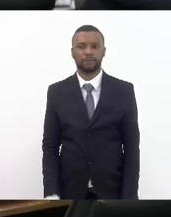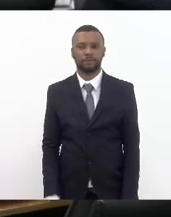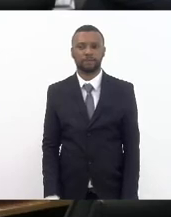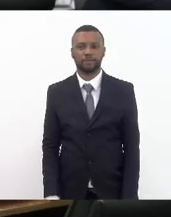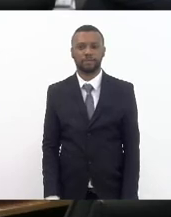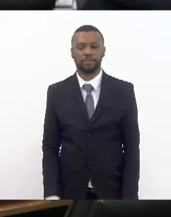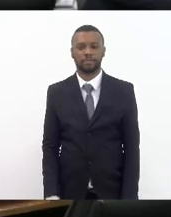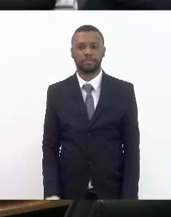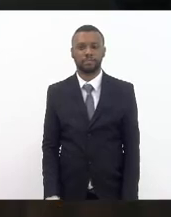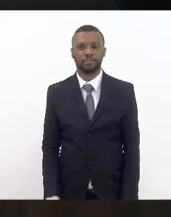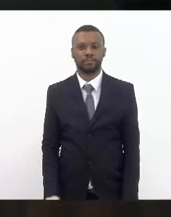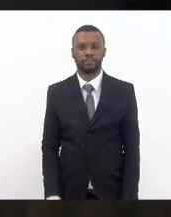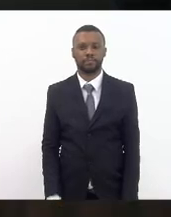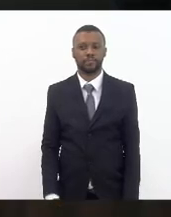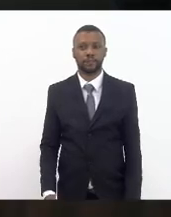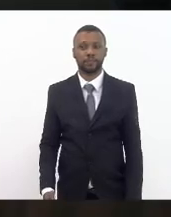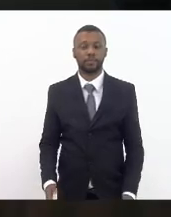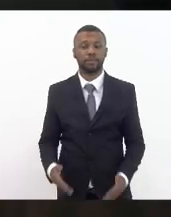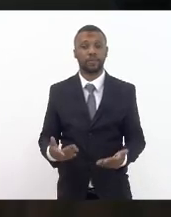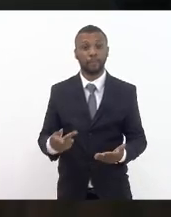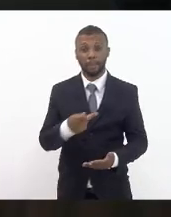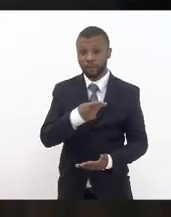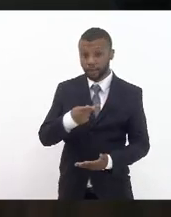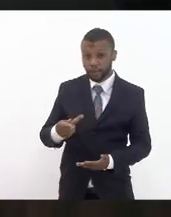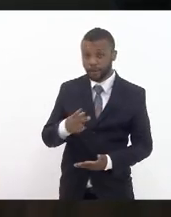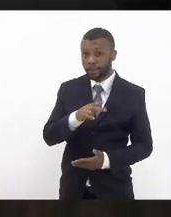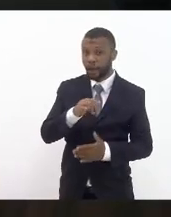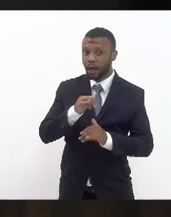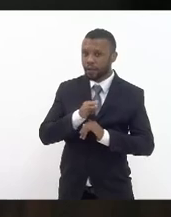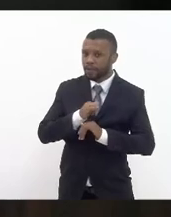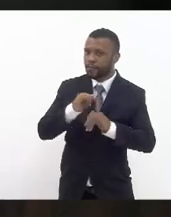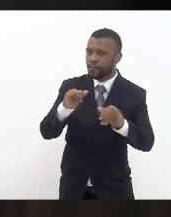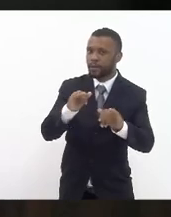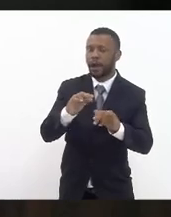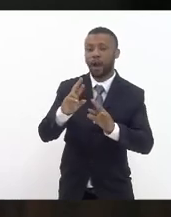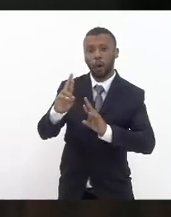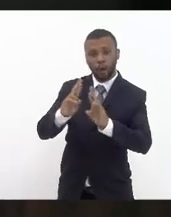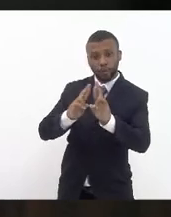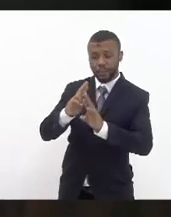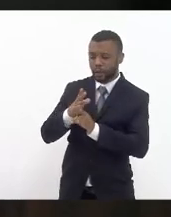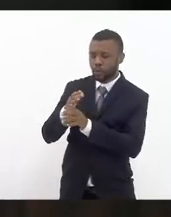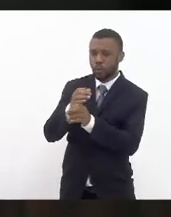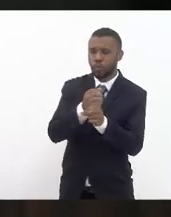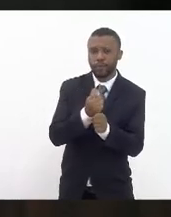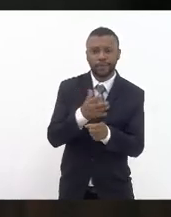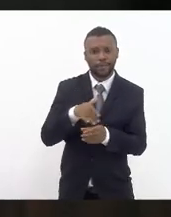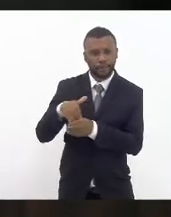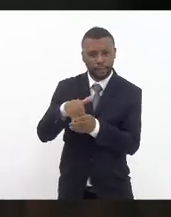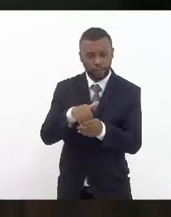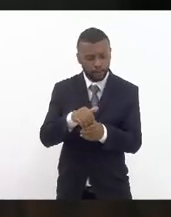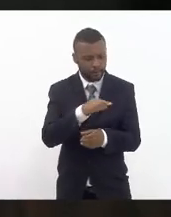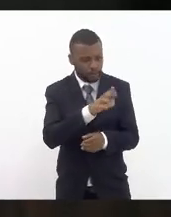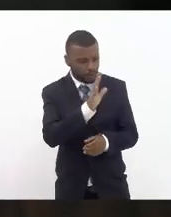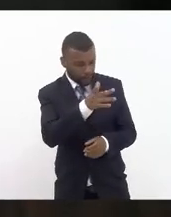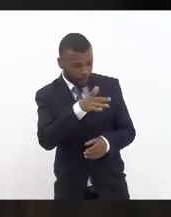Deputado. A presidência irá proclamar o resultado. Deputado Ratinho, já votou? Sim, presidente, sim.